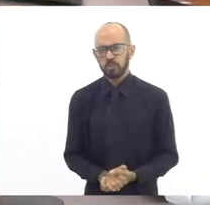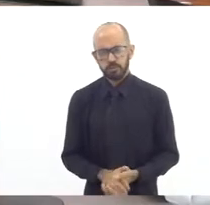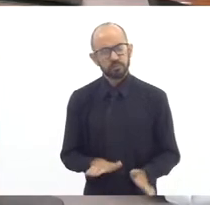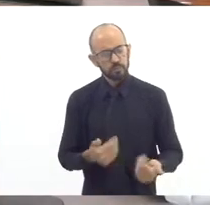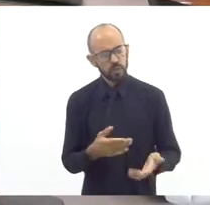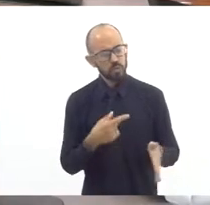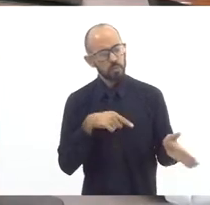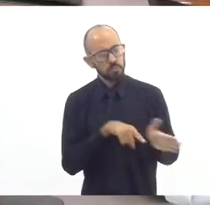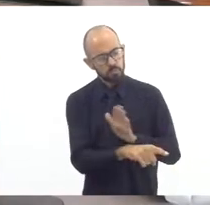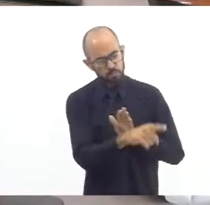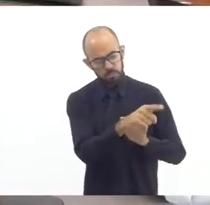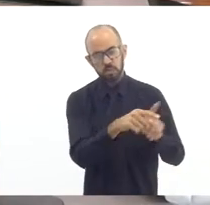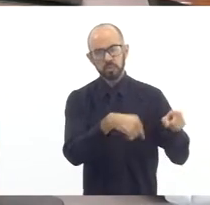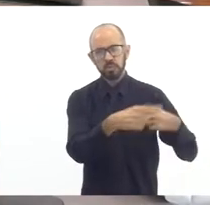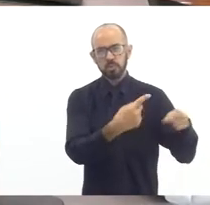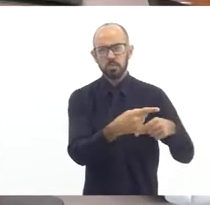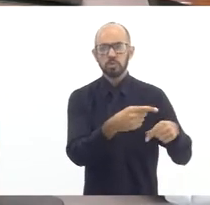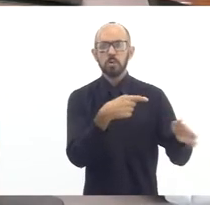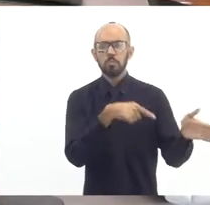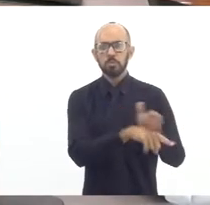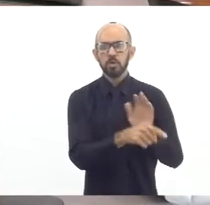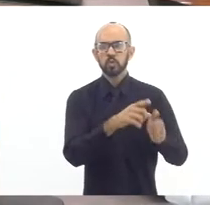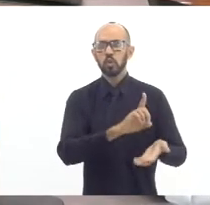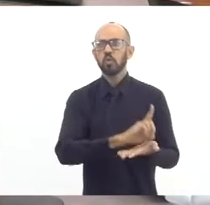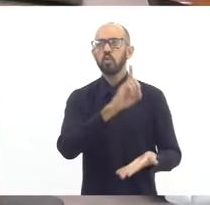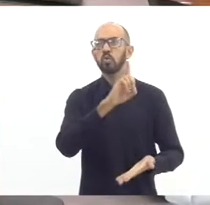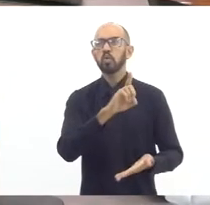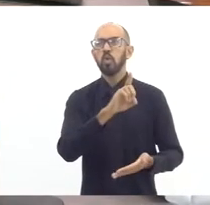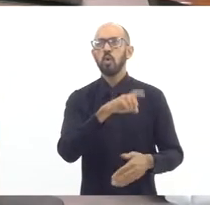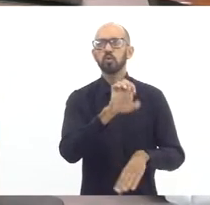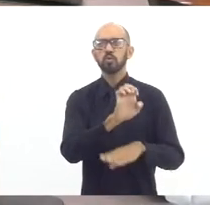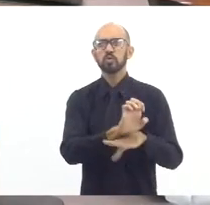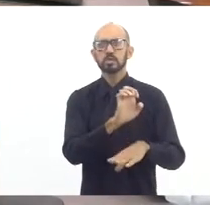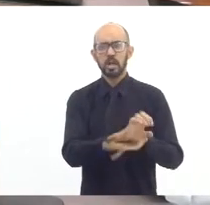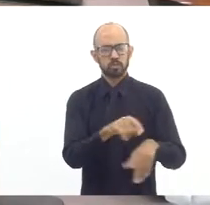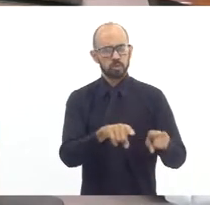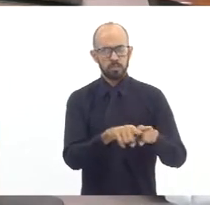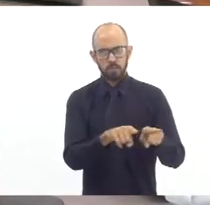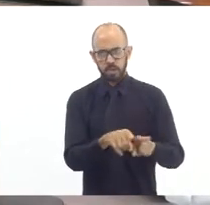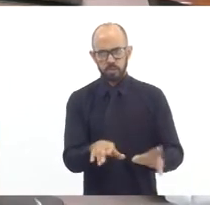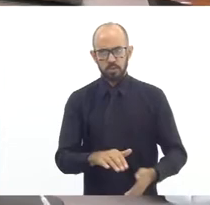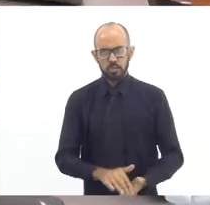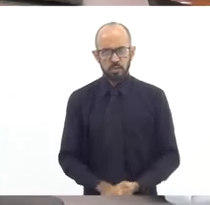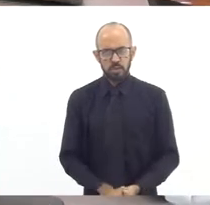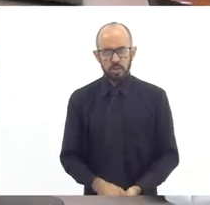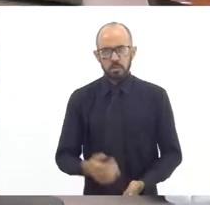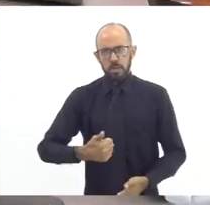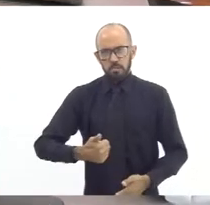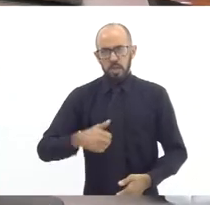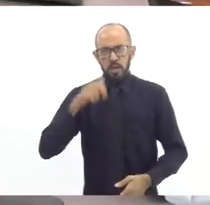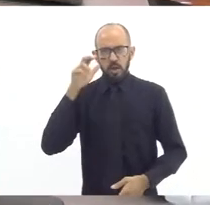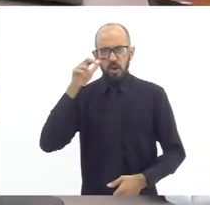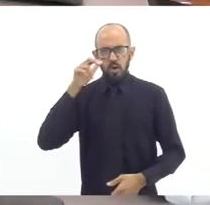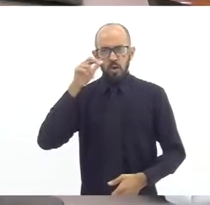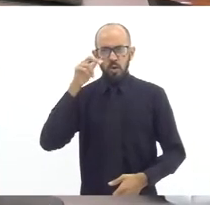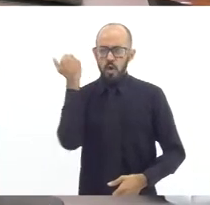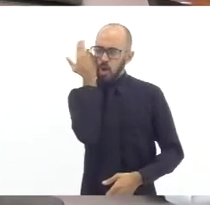essas perguntas e depois eu volto a fazer a pergunta ao doutor Gustavo. Vou passar primeiro ao Eliomar ou ao